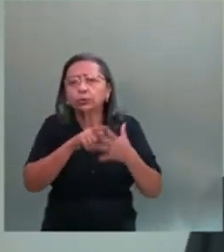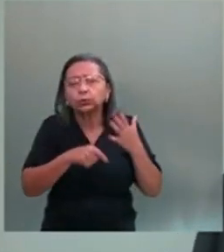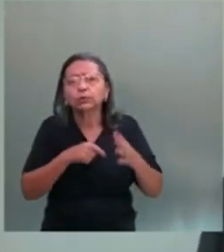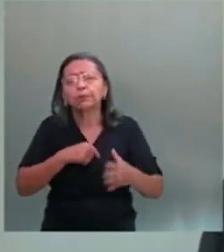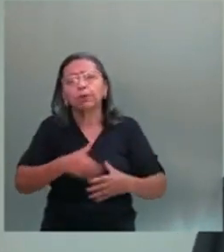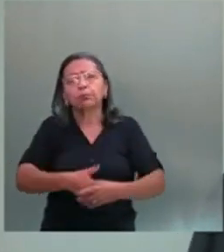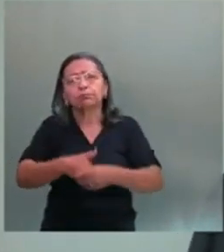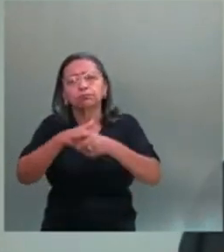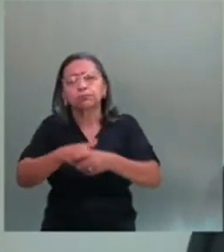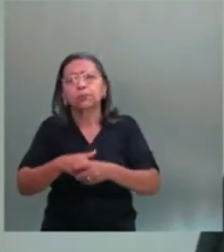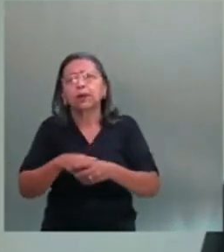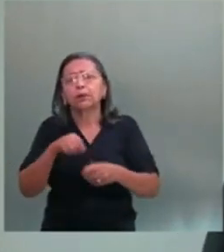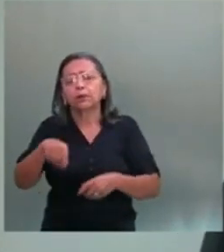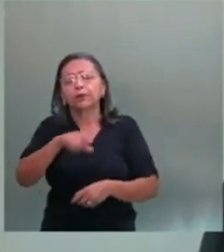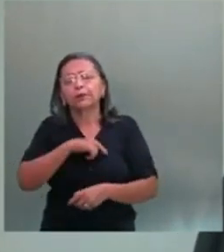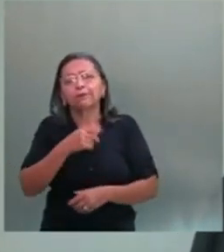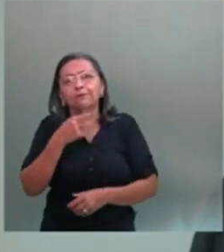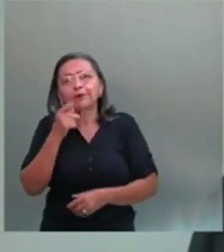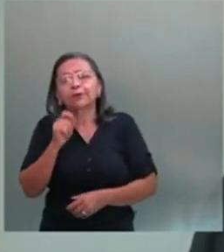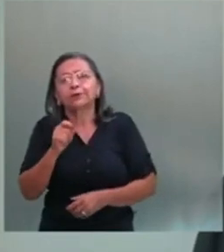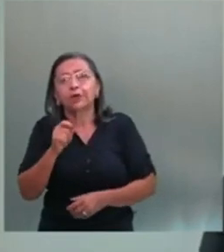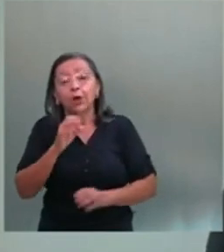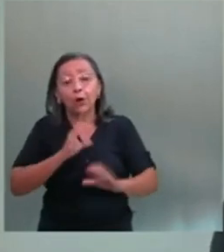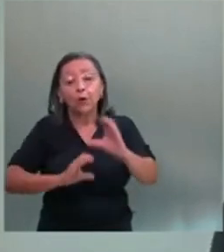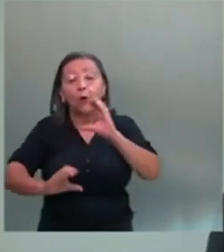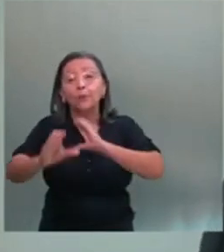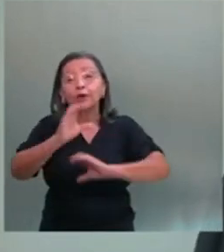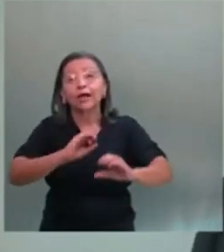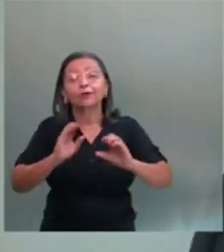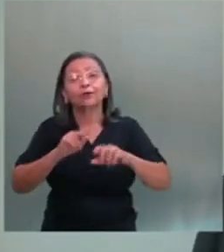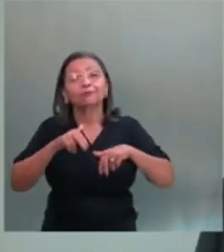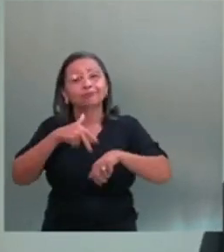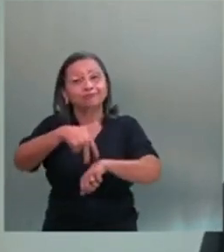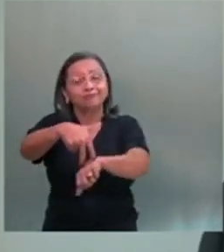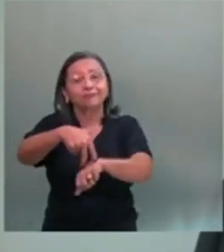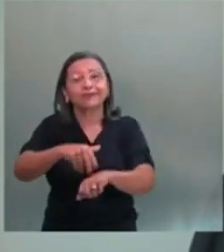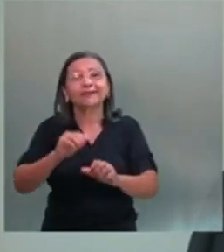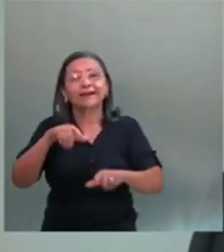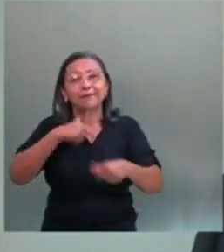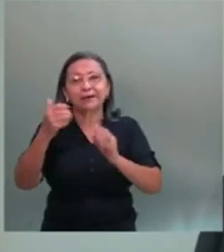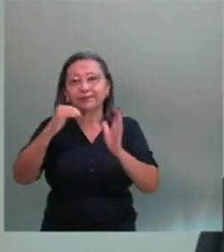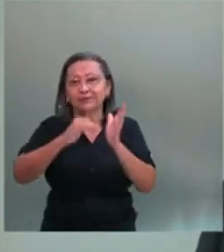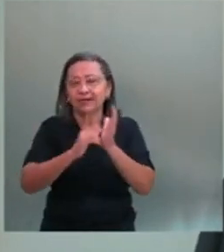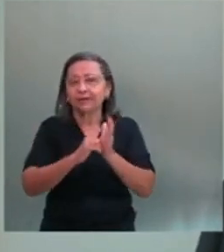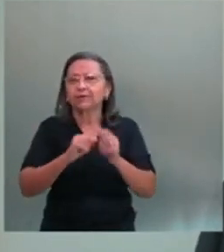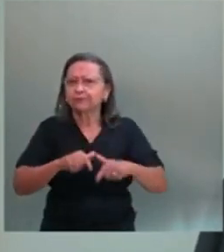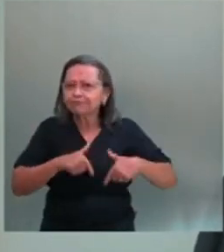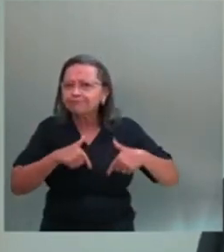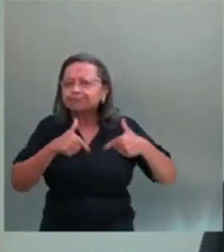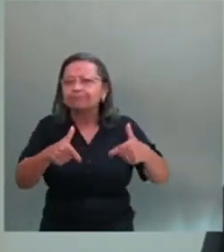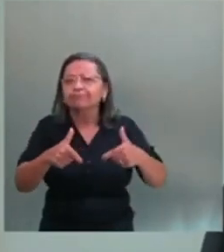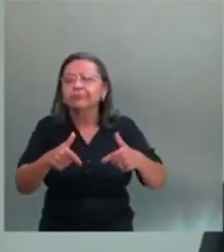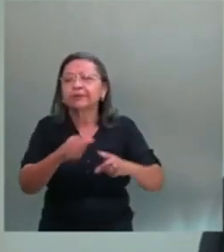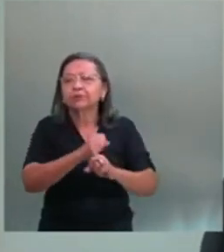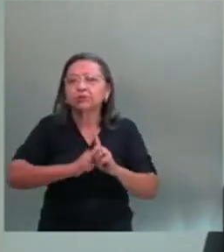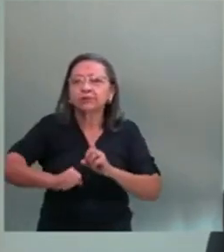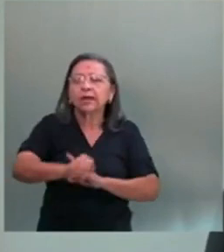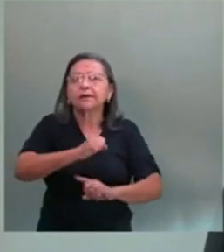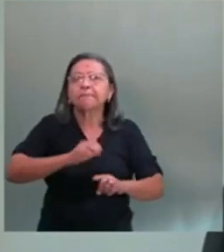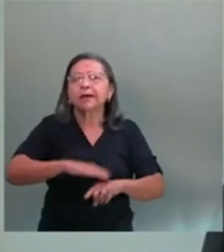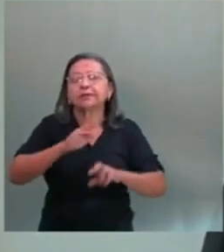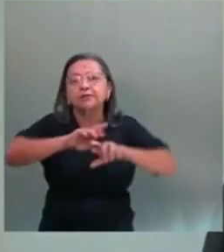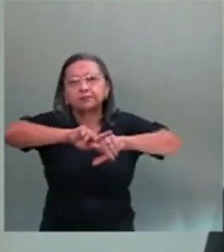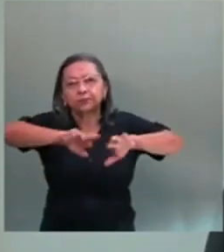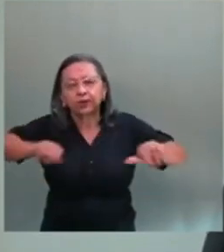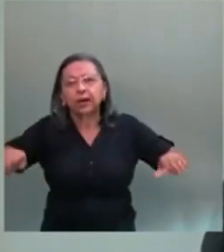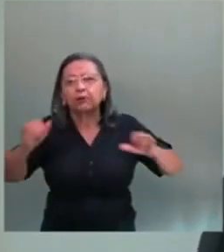cumprimentos ao que eu chamaria de comunicador protagonista, que atua no Senado e que busca essa sociedade mais plural, diversa, informada